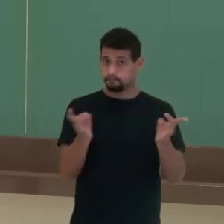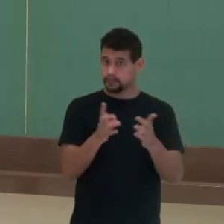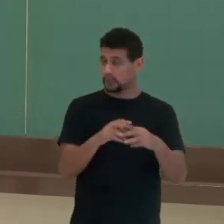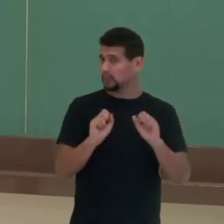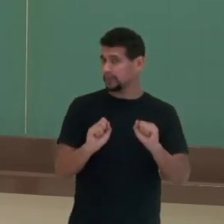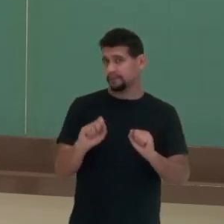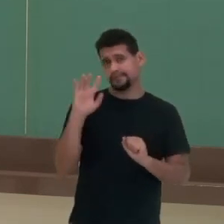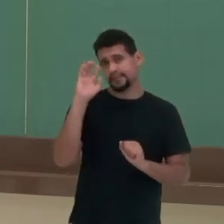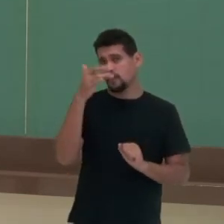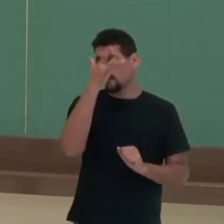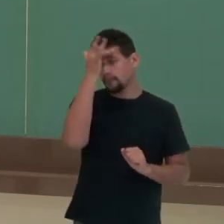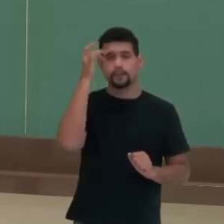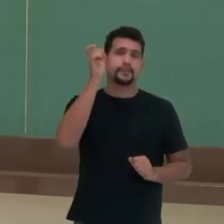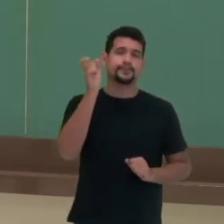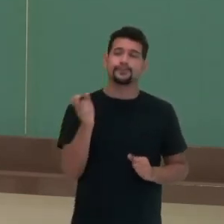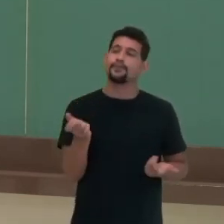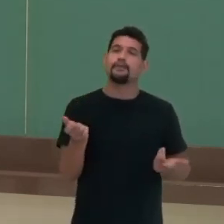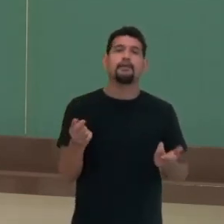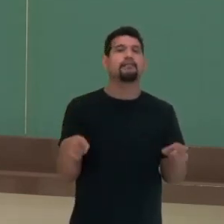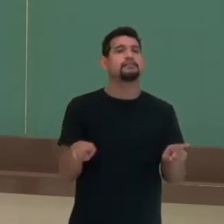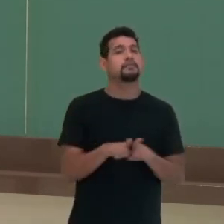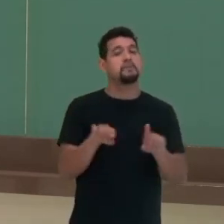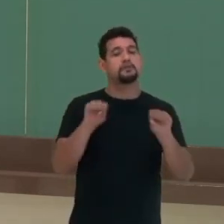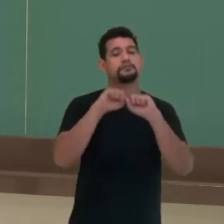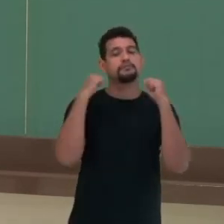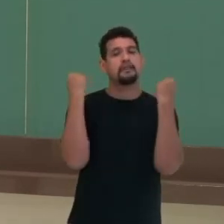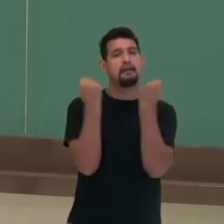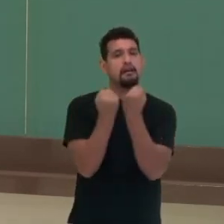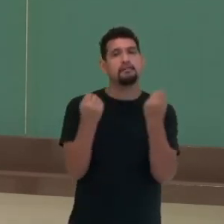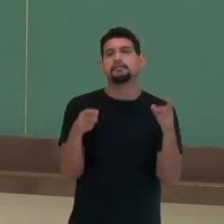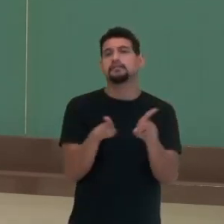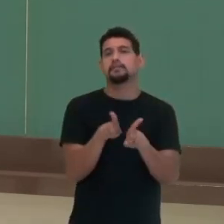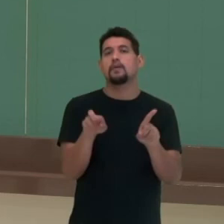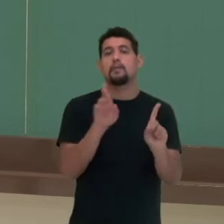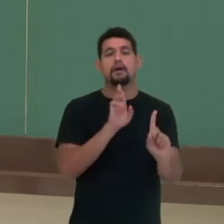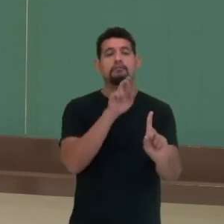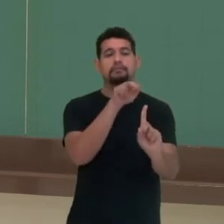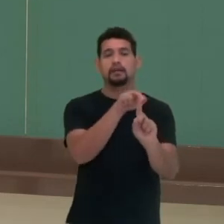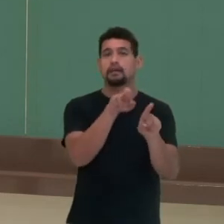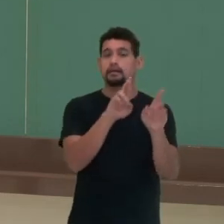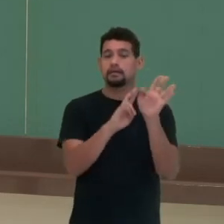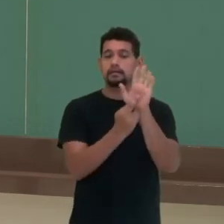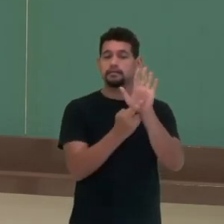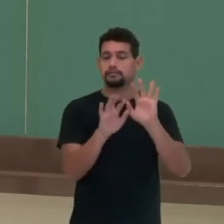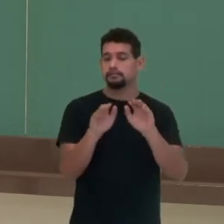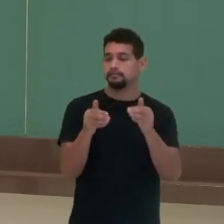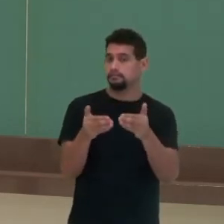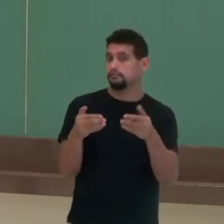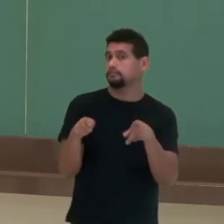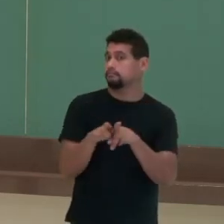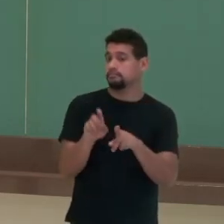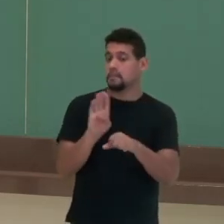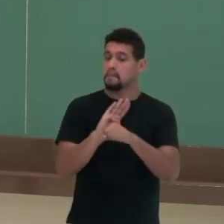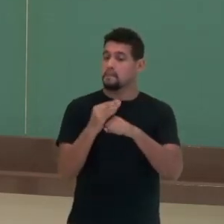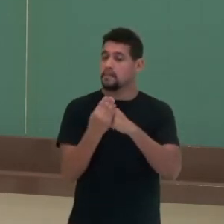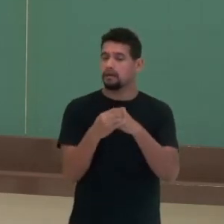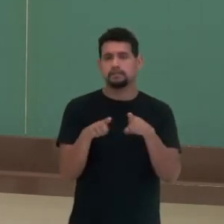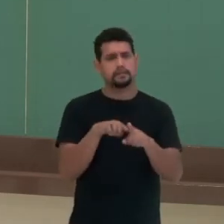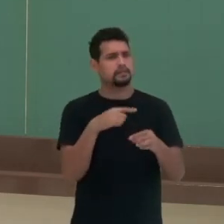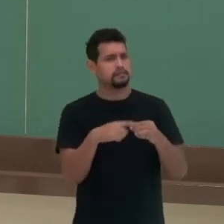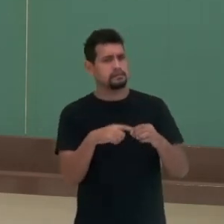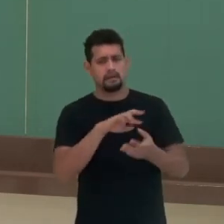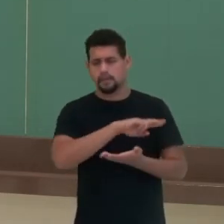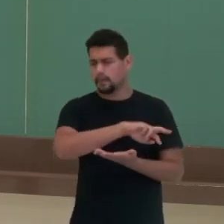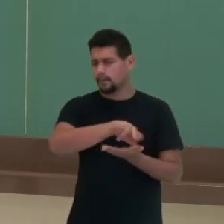ser uma pessoa, uma associação, um representante da comunidade de bairro, da cidade,